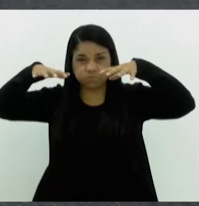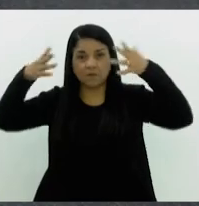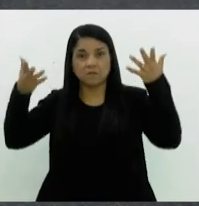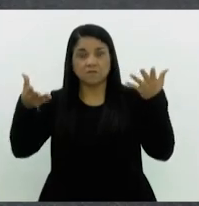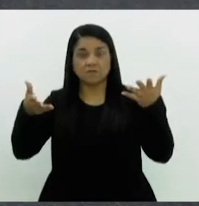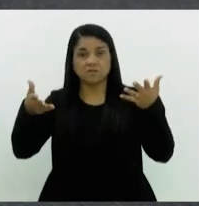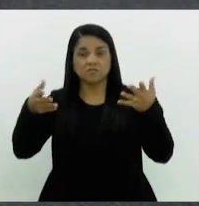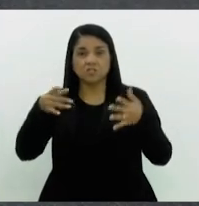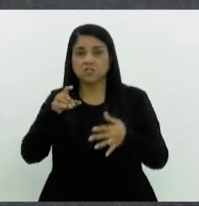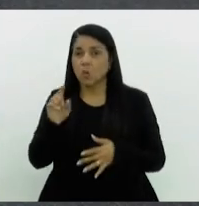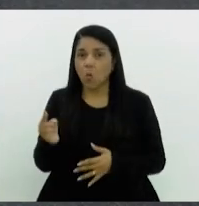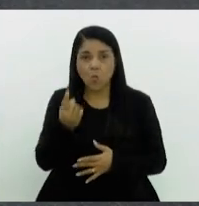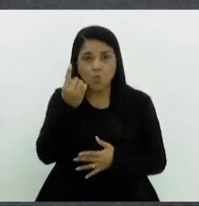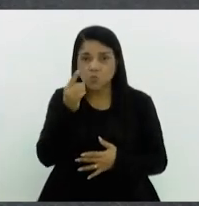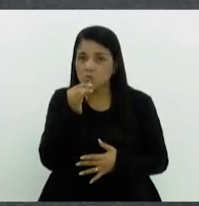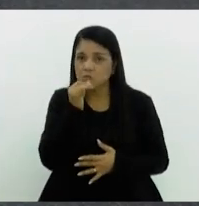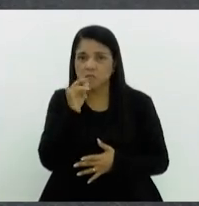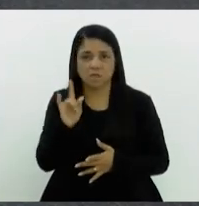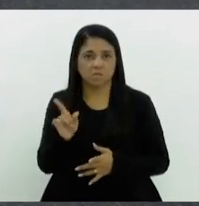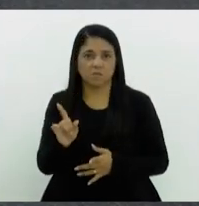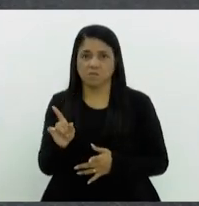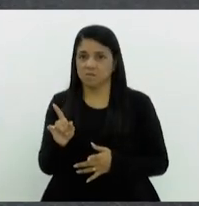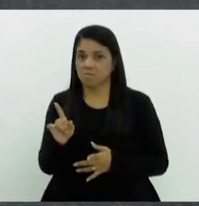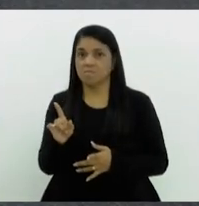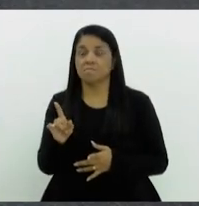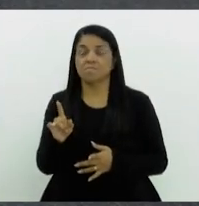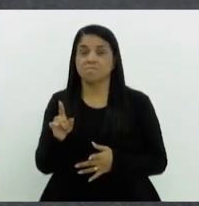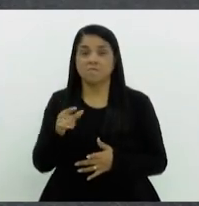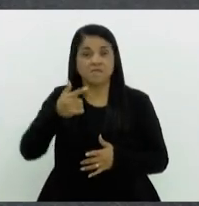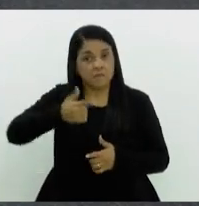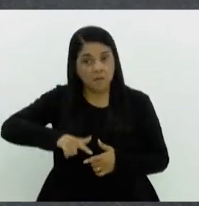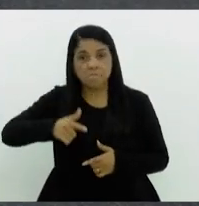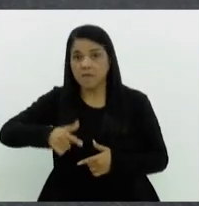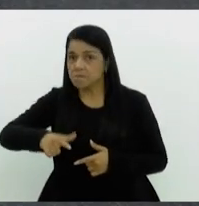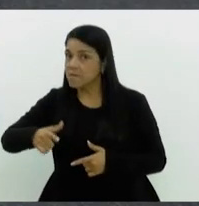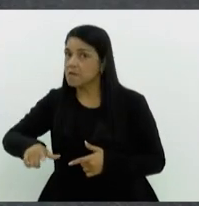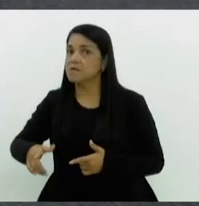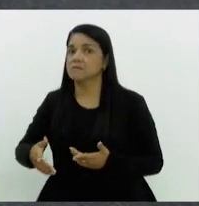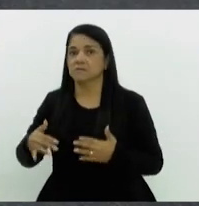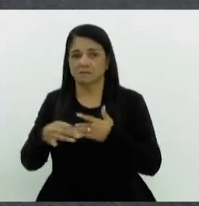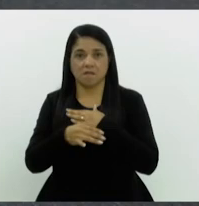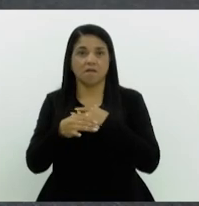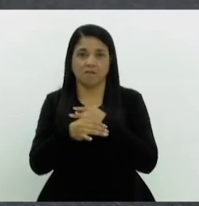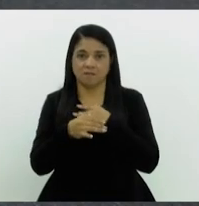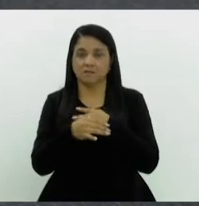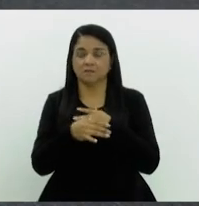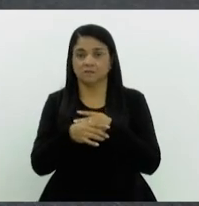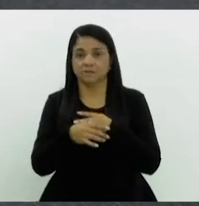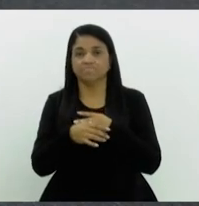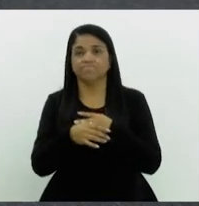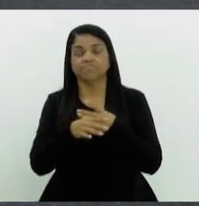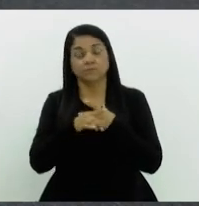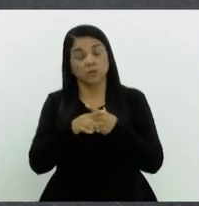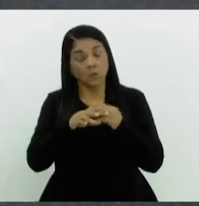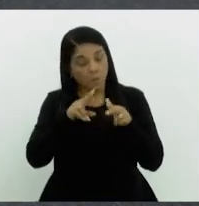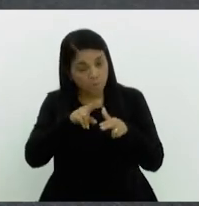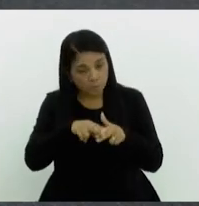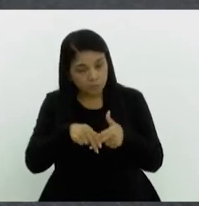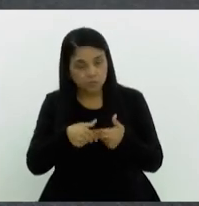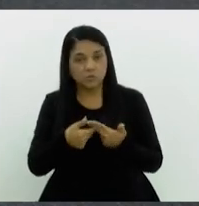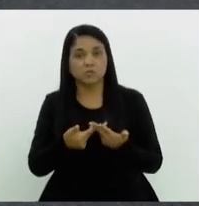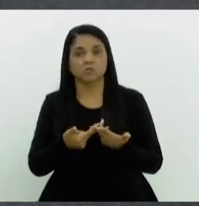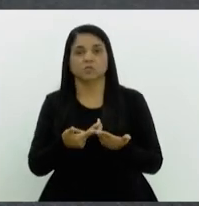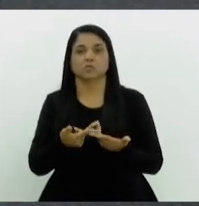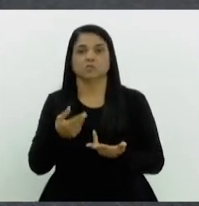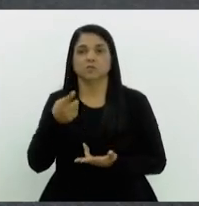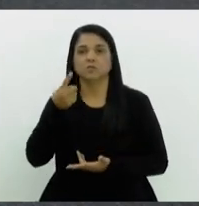esses exemplos vão ser mais intensos e mais frequentes. Então, por isso tudo, eu acho, deputada